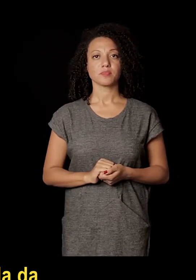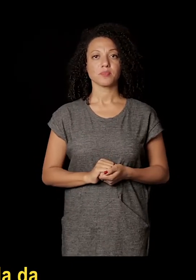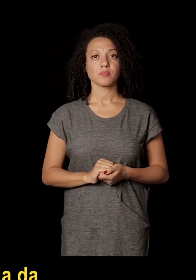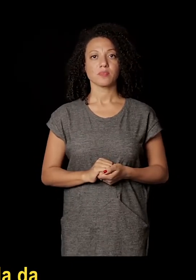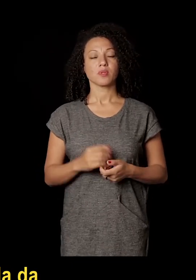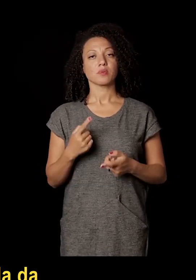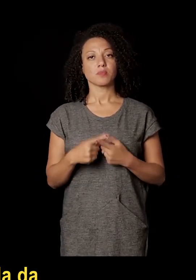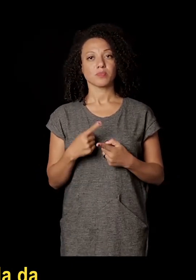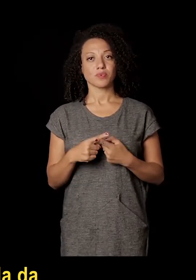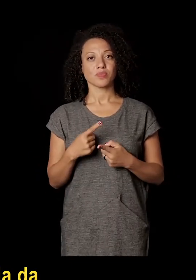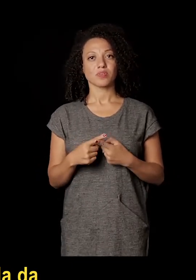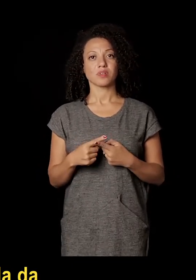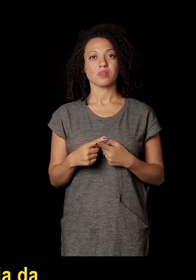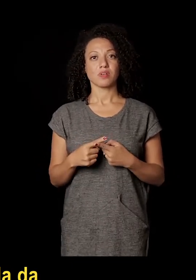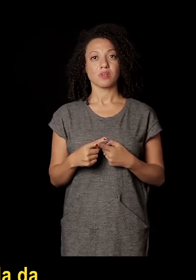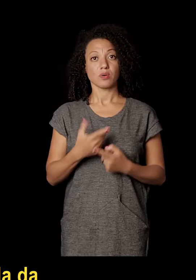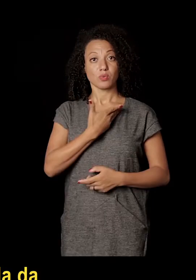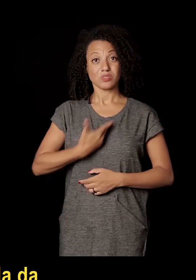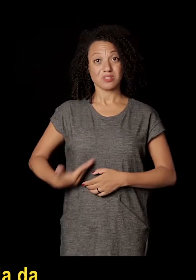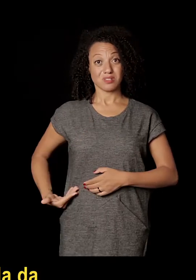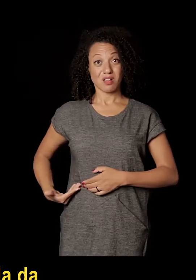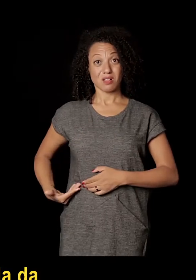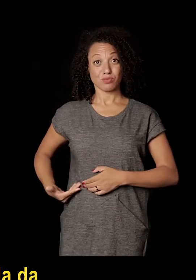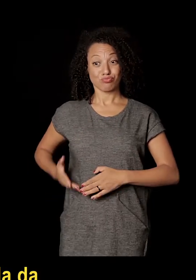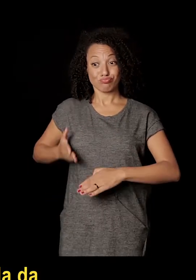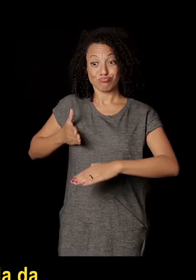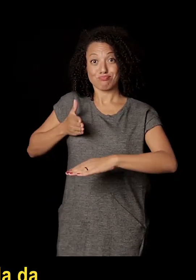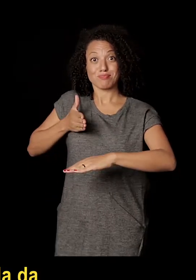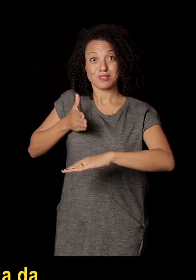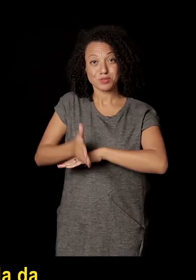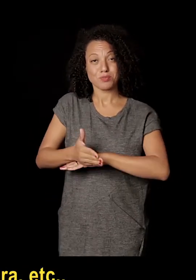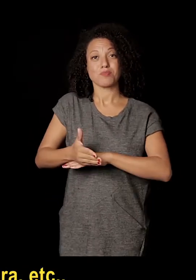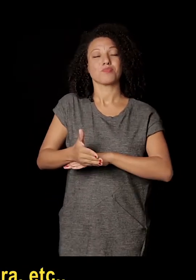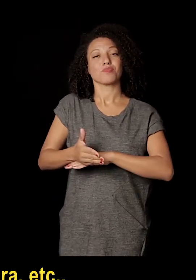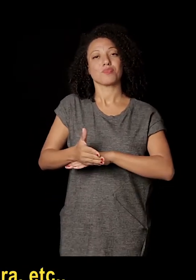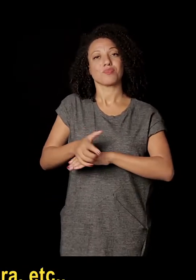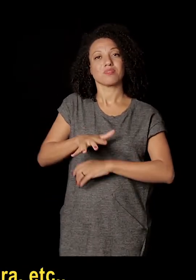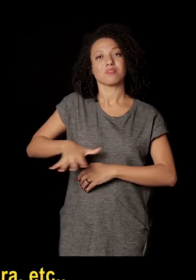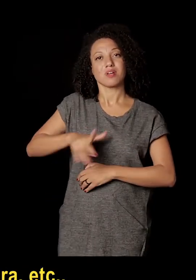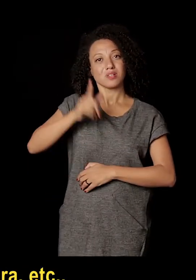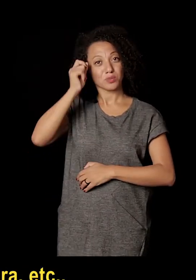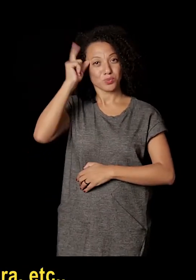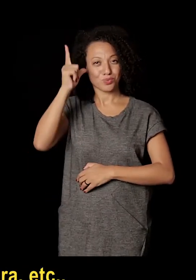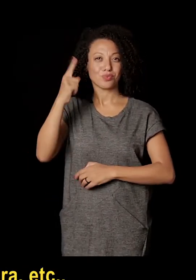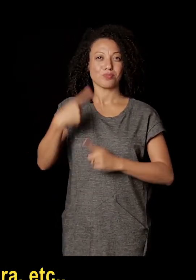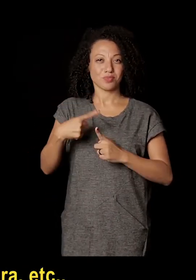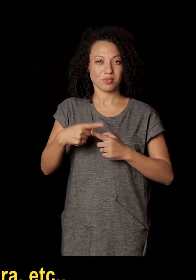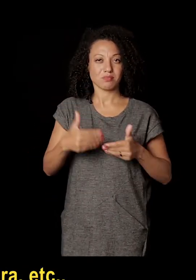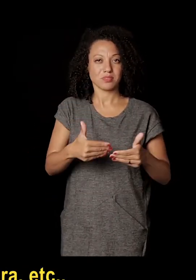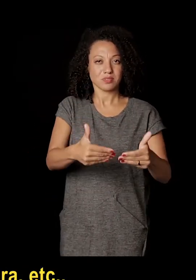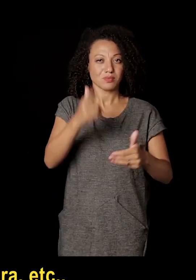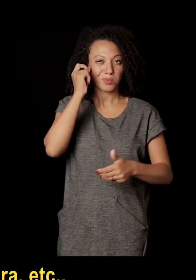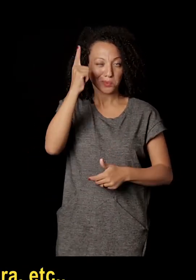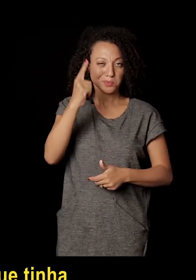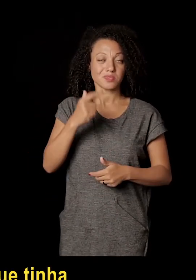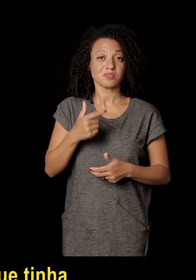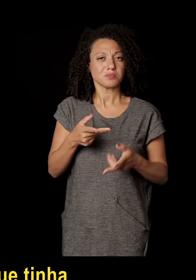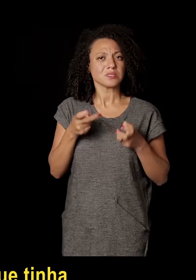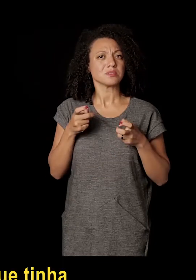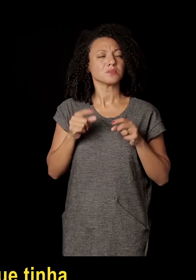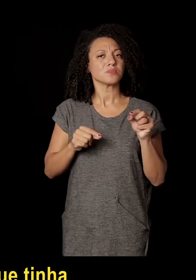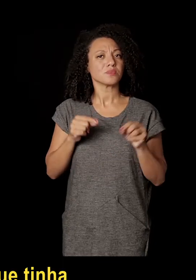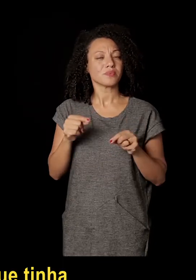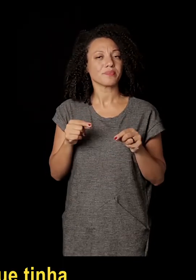a retomada da presença do Estado na cultura brasileira, através do Ministério da Cultura, etc., a gente vê